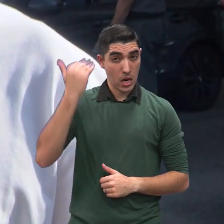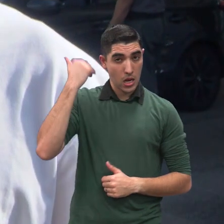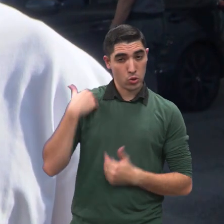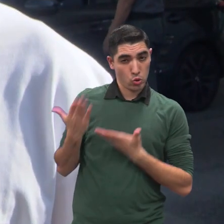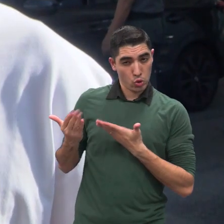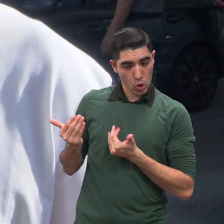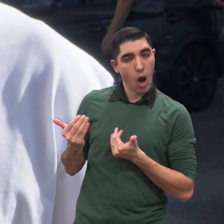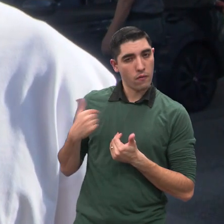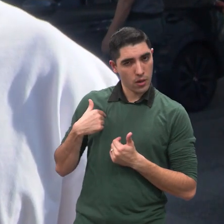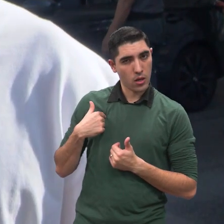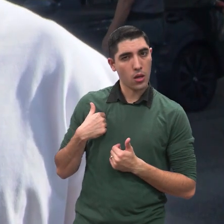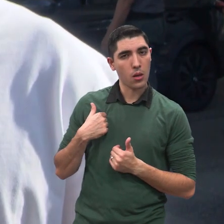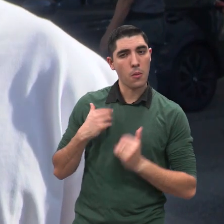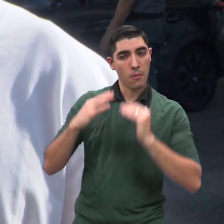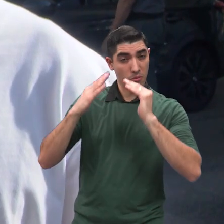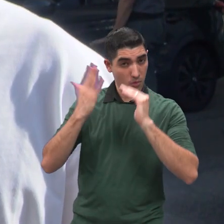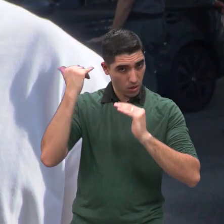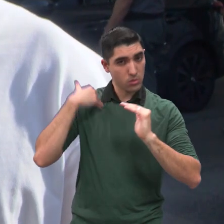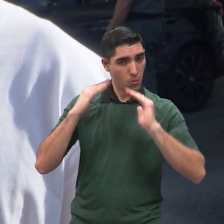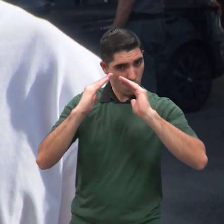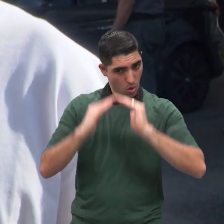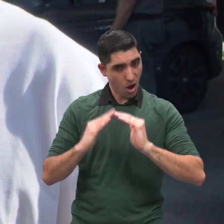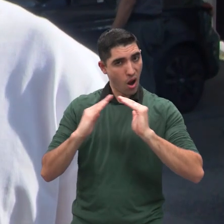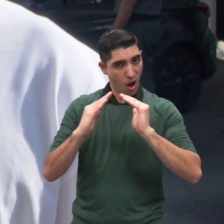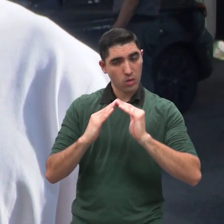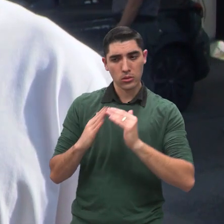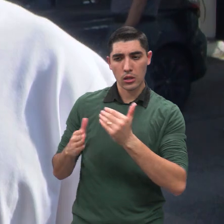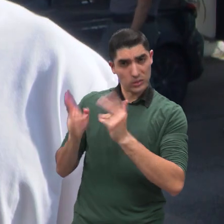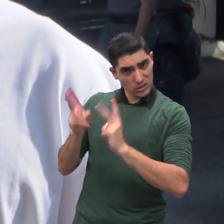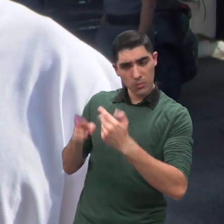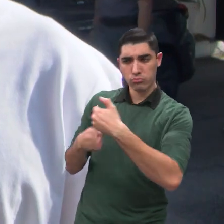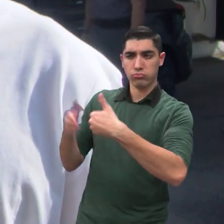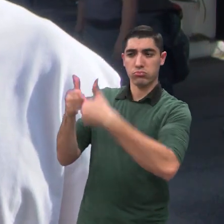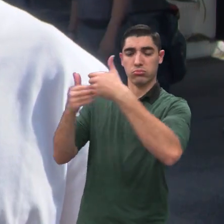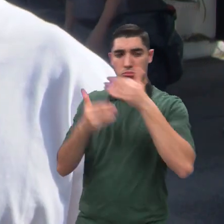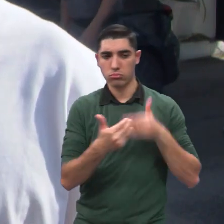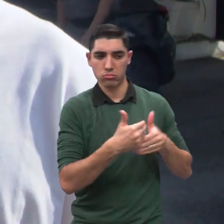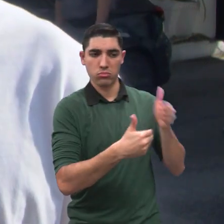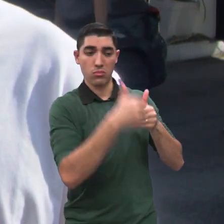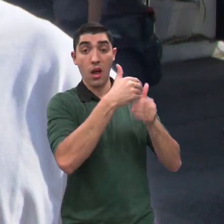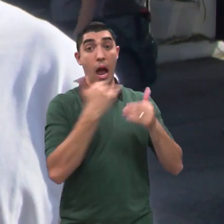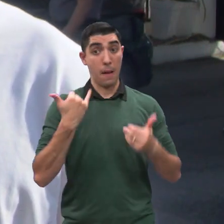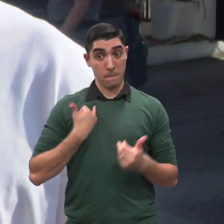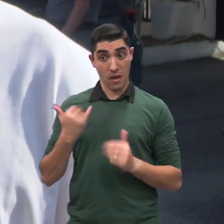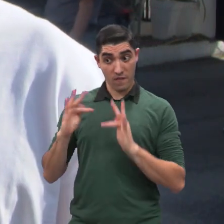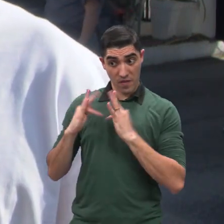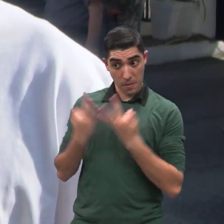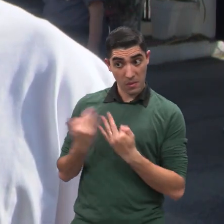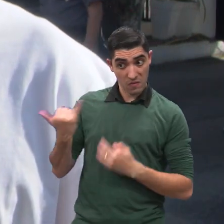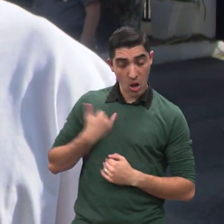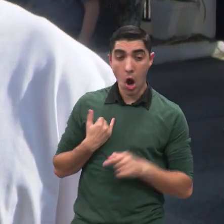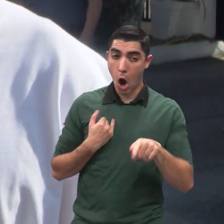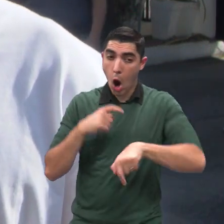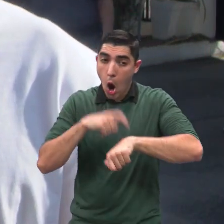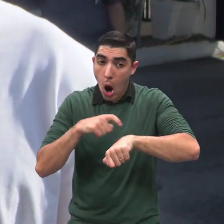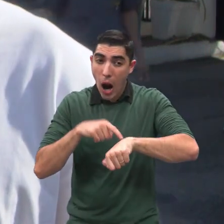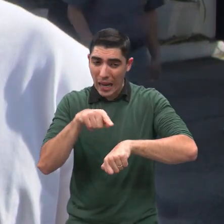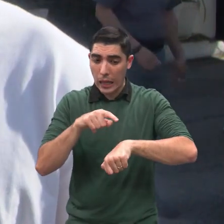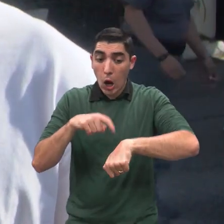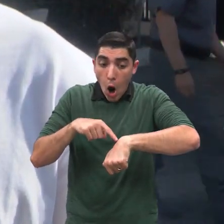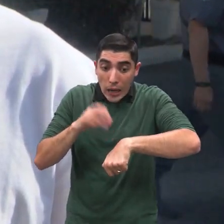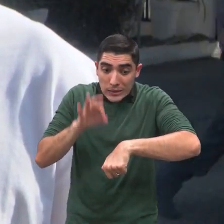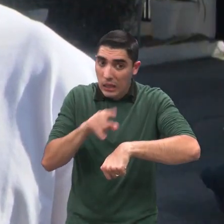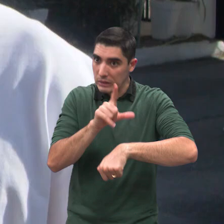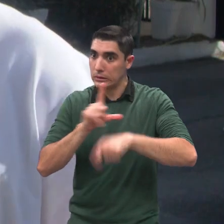morei quando mais jovem em um bairro murado, assim, a minha casa era murada. E eu sempre ouvi da minha família que não era interessante eu sair após um certo